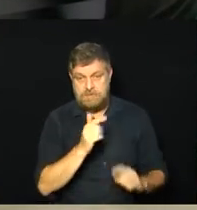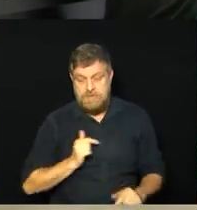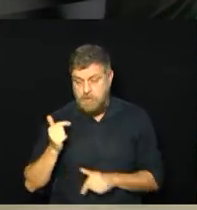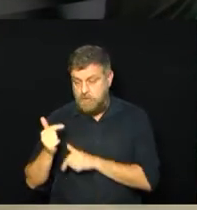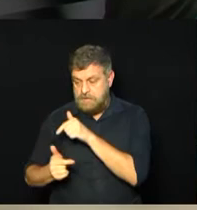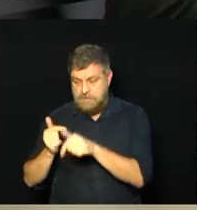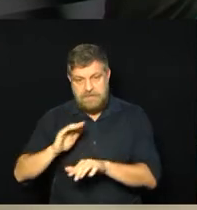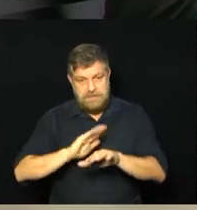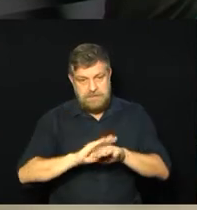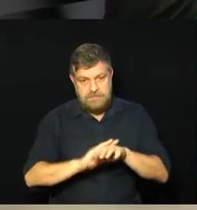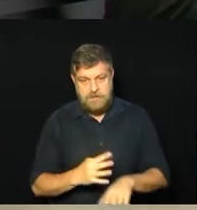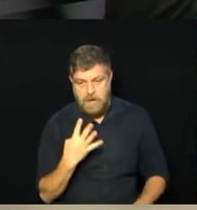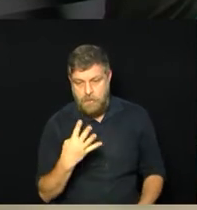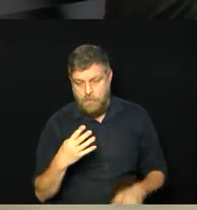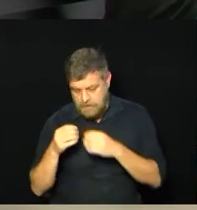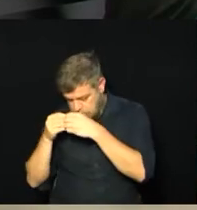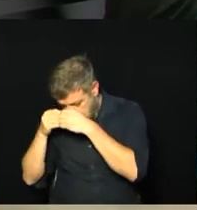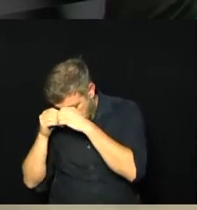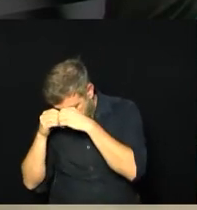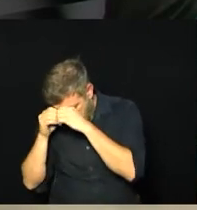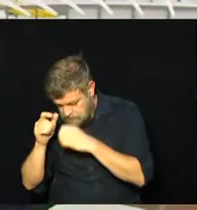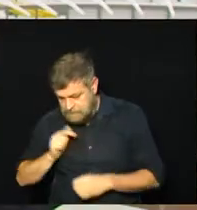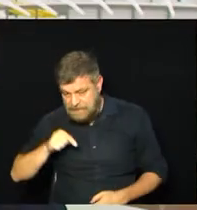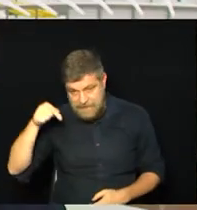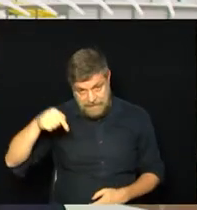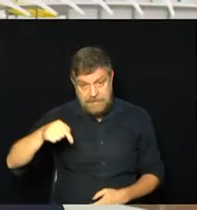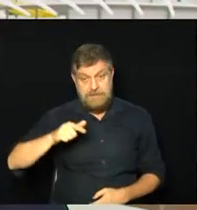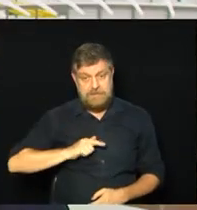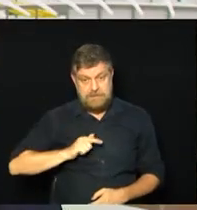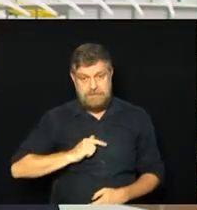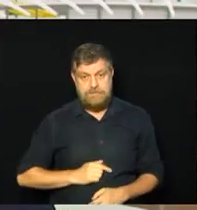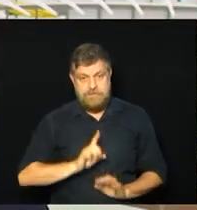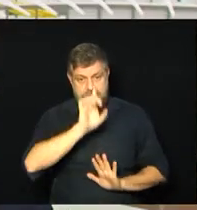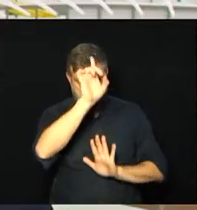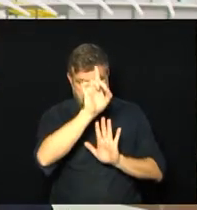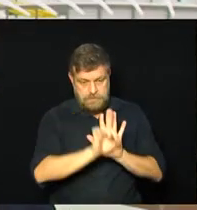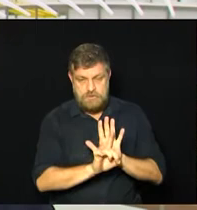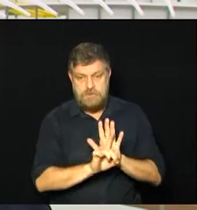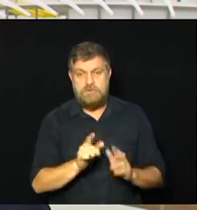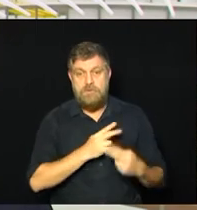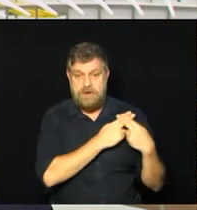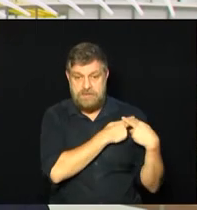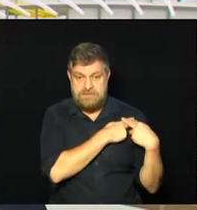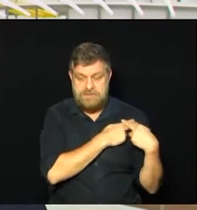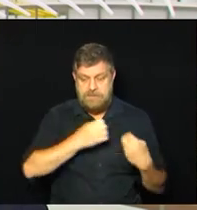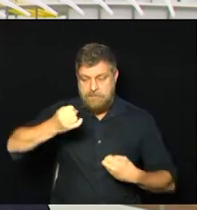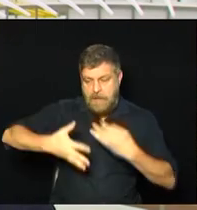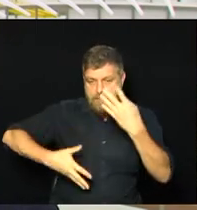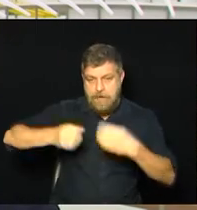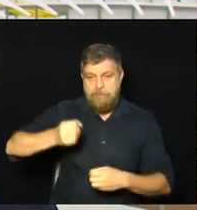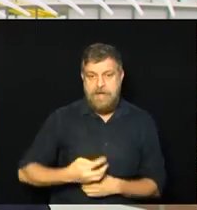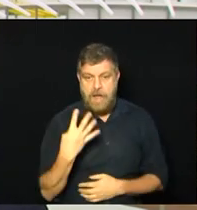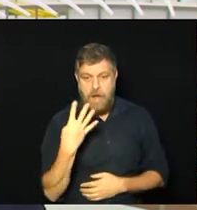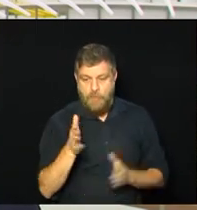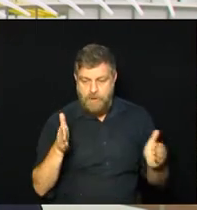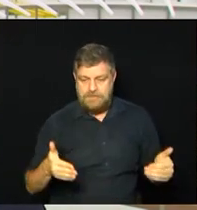realizados nos 4 laboratórios que tem por aqui. O diretor-geral do CNPEM conta as funções dos 4